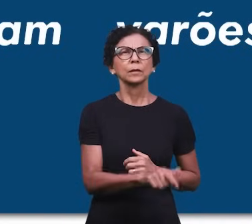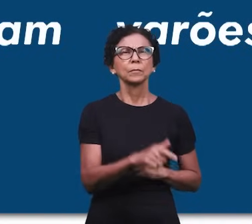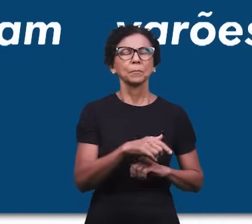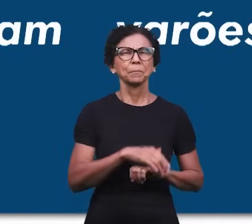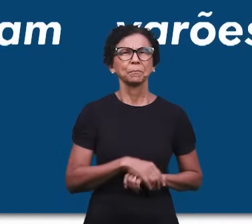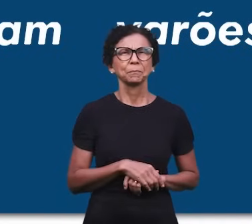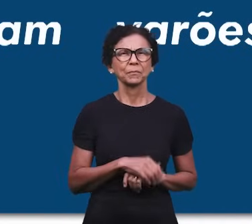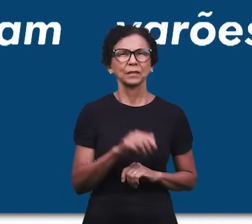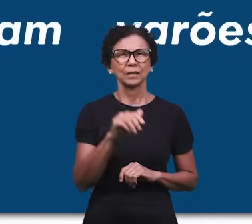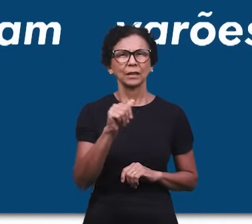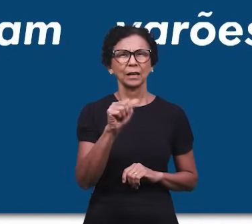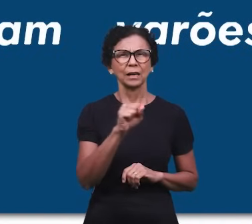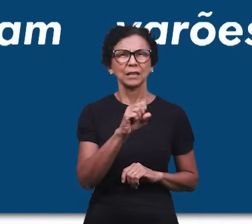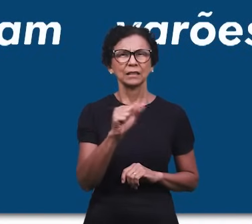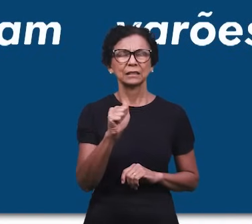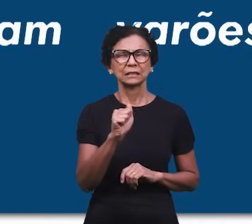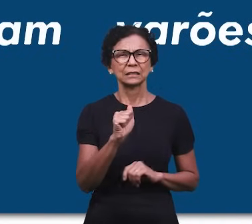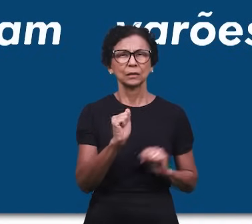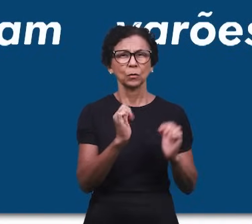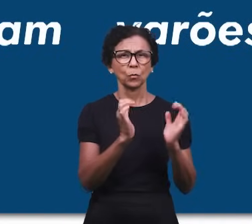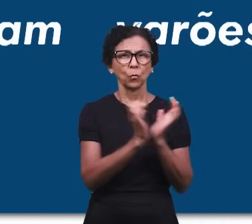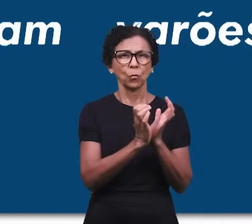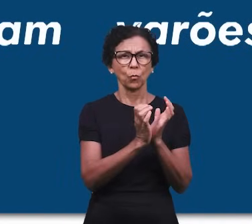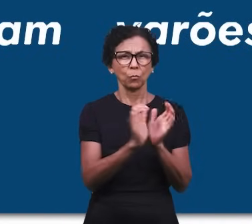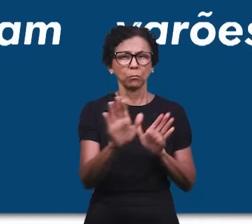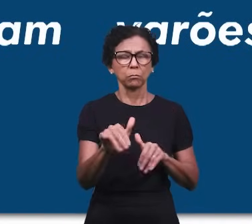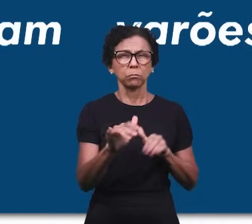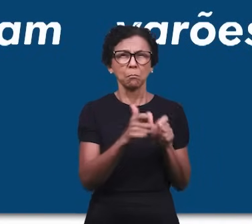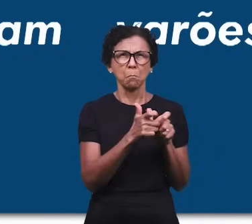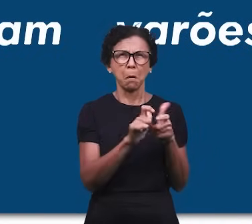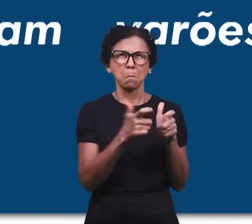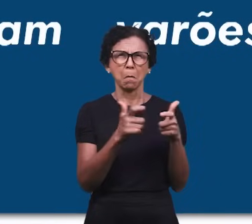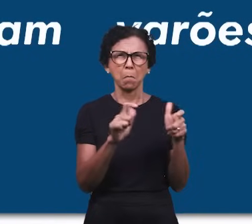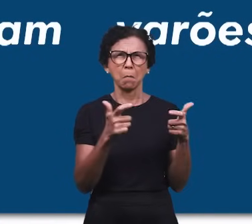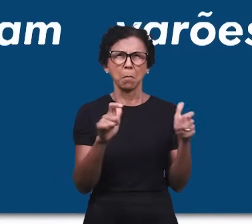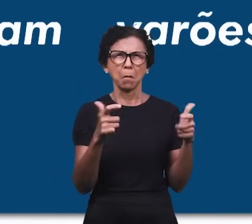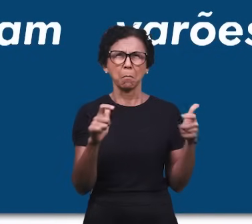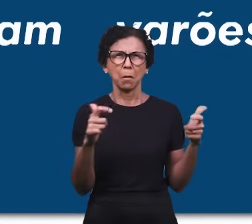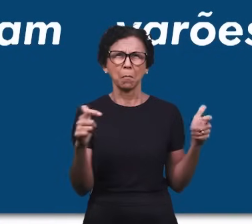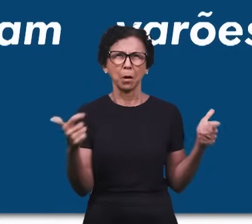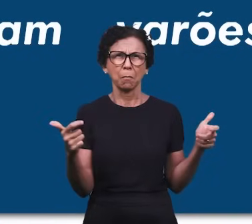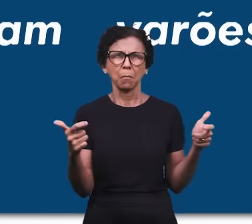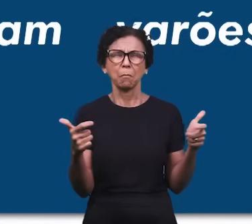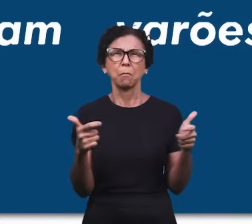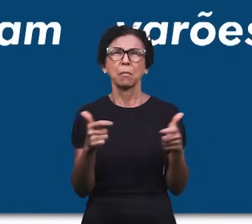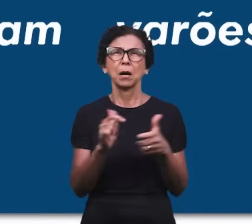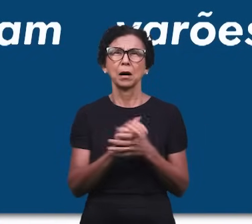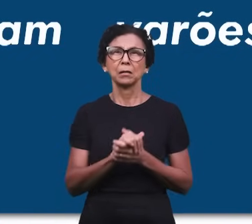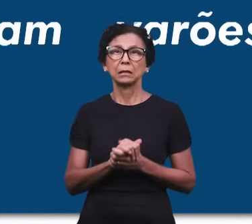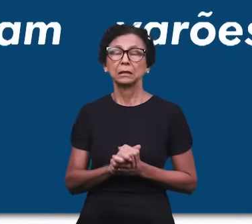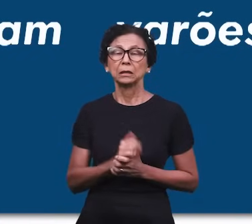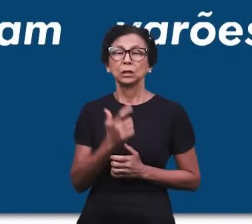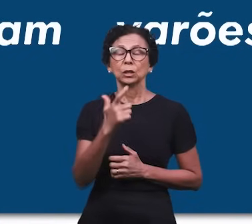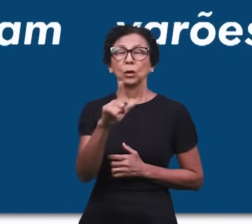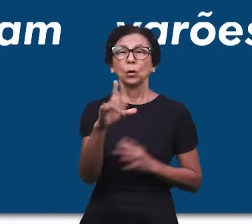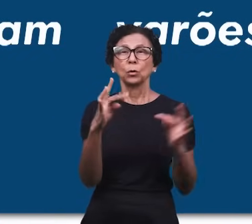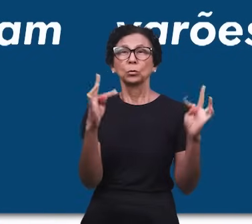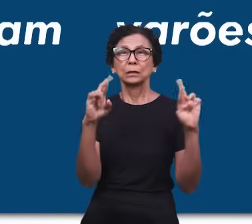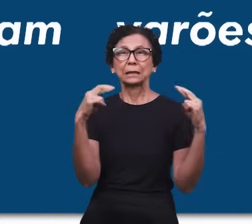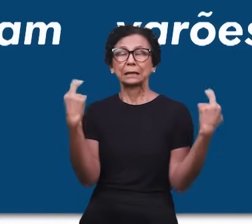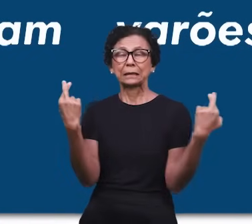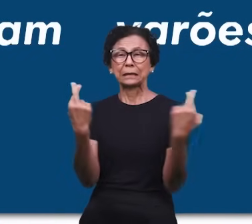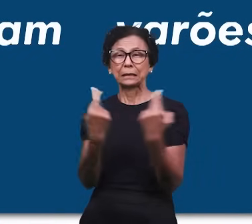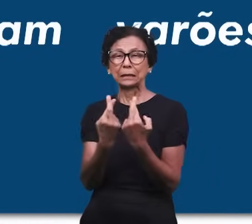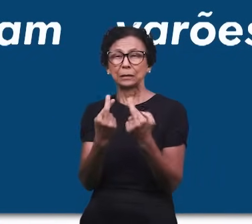as um exército de 300.000 de Judá, que traziam pavez e lança, e 280.000 de